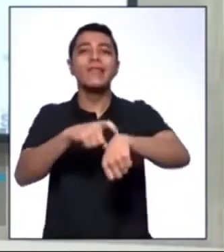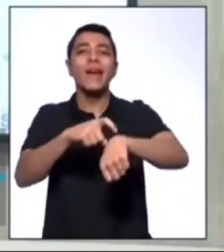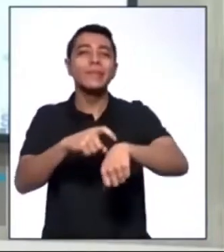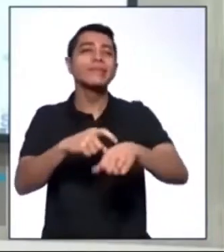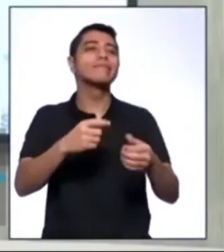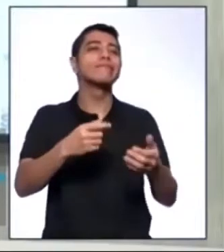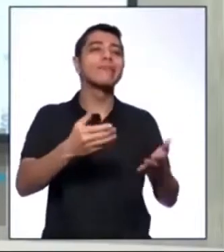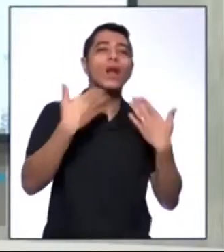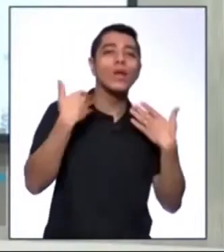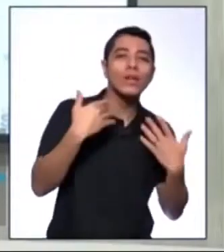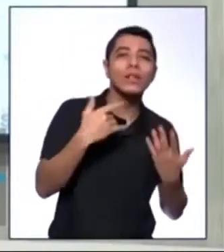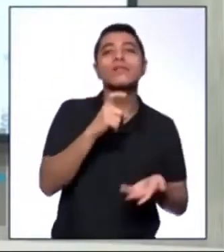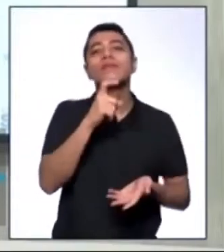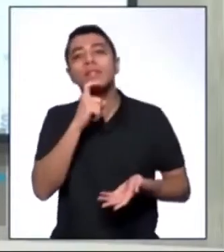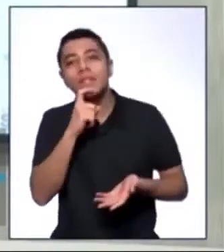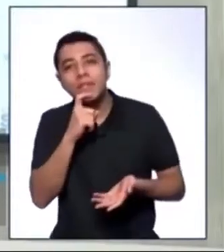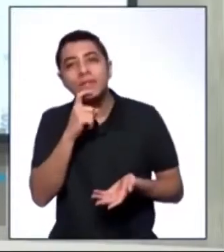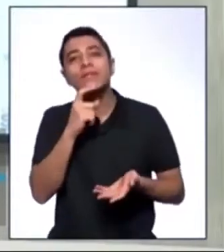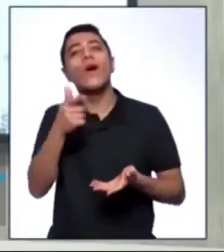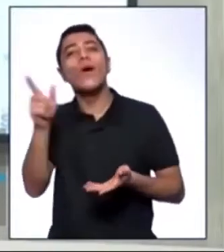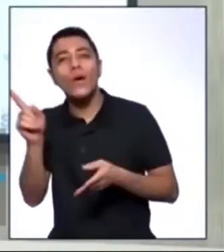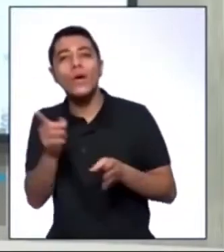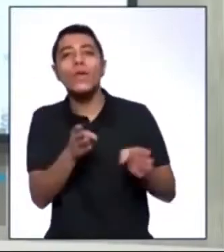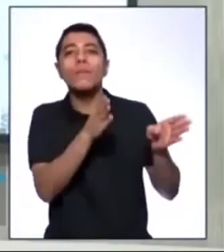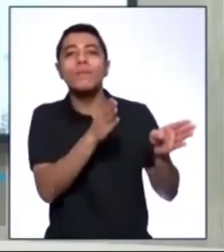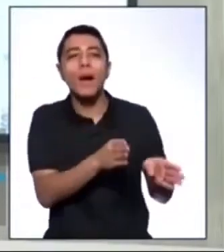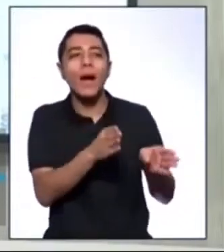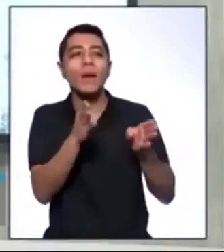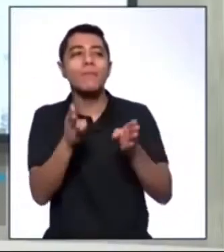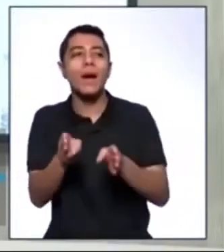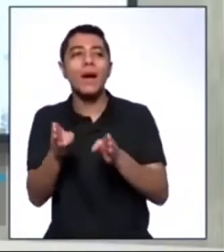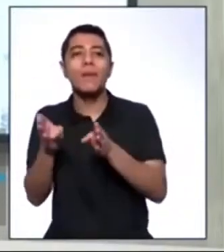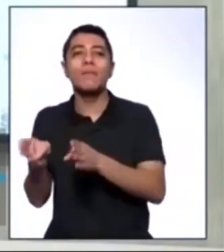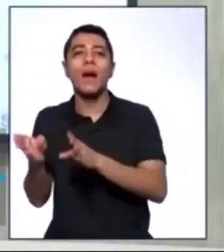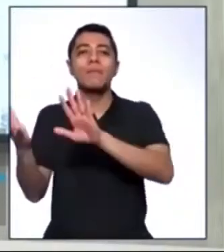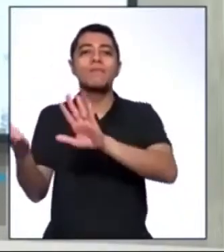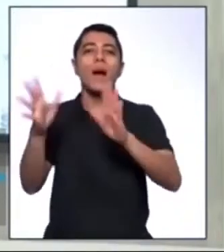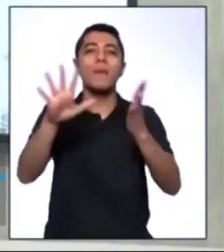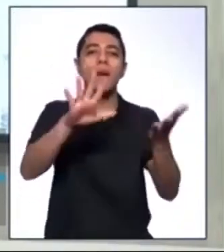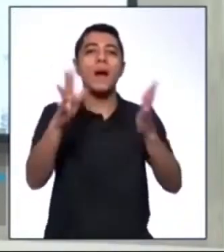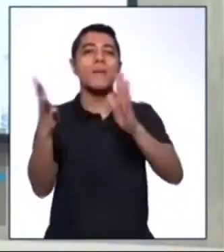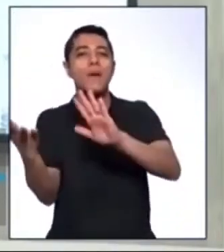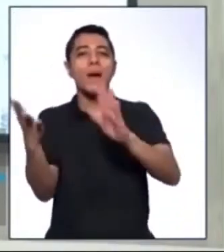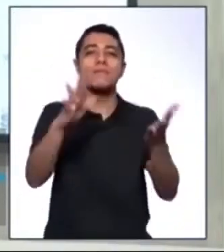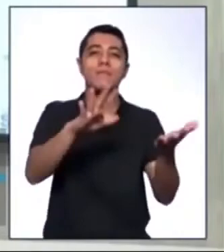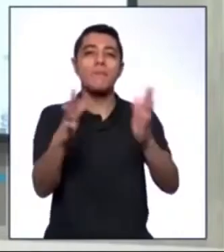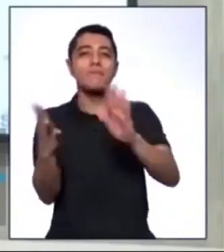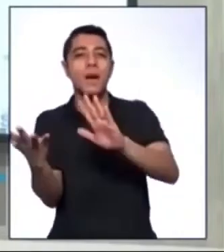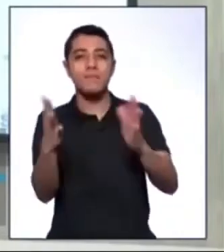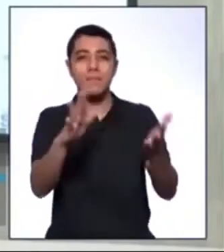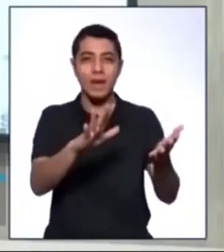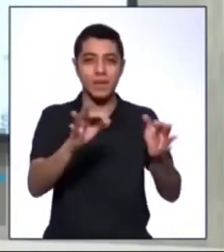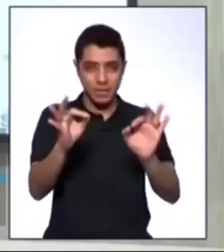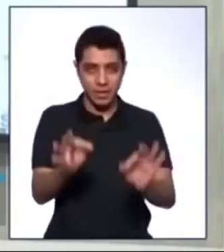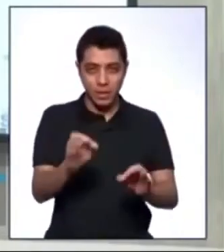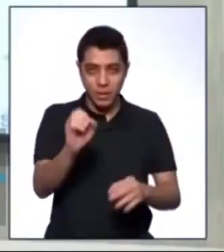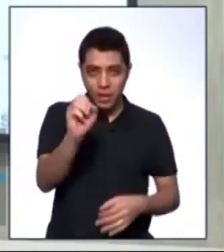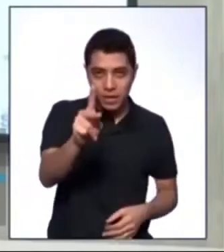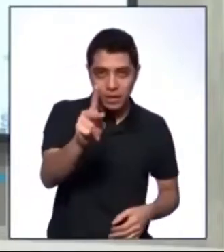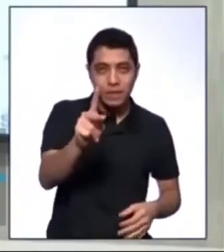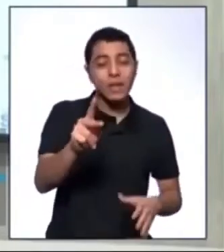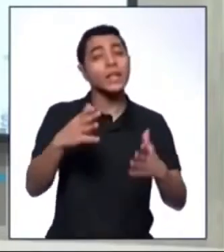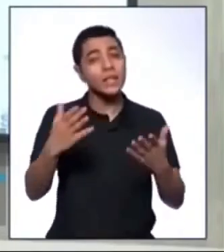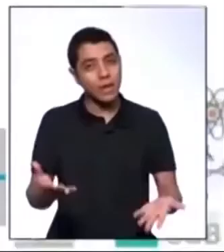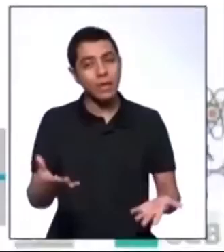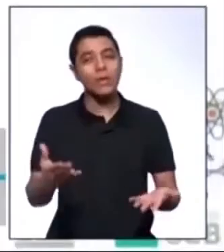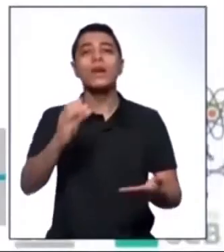o encadeamento desses tipos de tempo. Então, olha só. Se tempo é a condição atmosférica momentânea, clima é